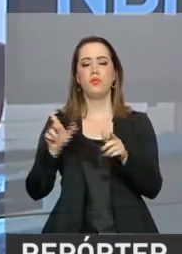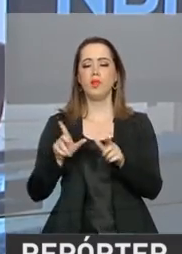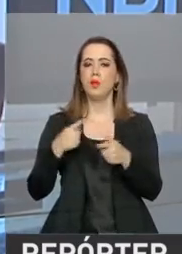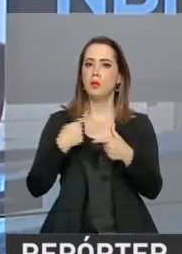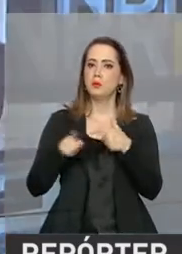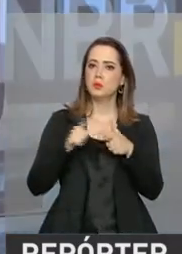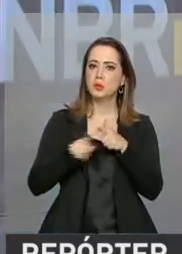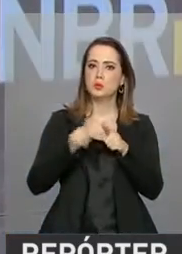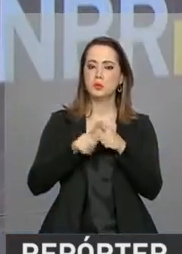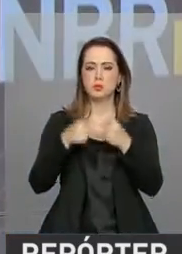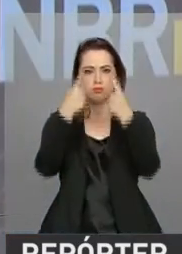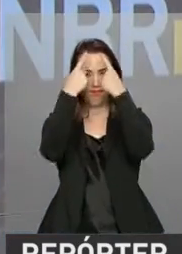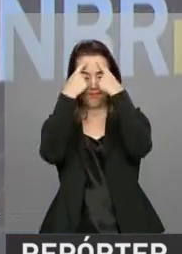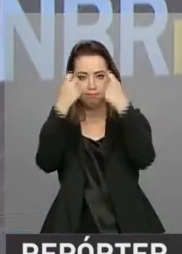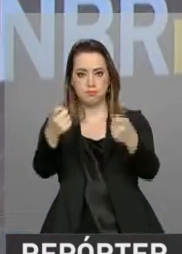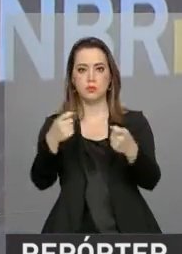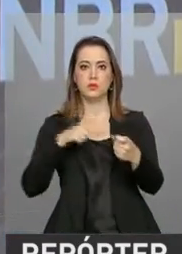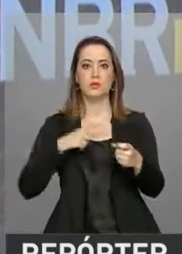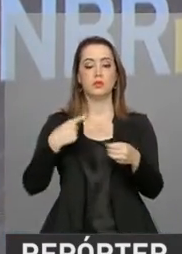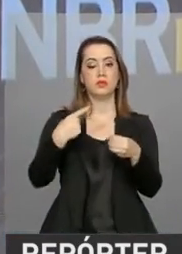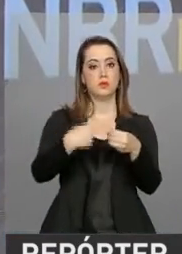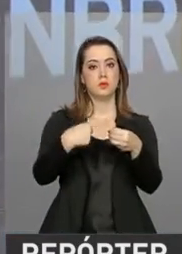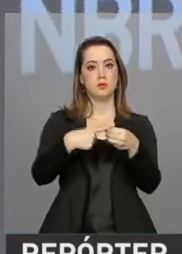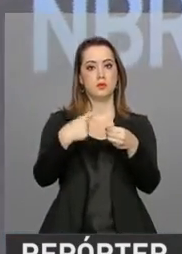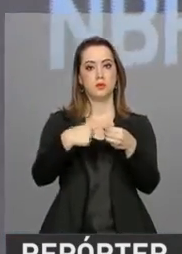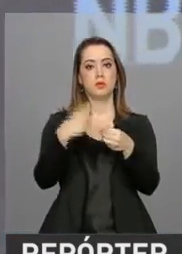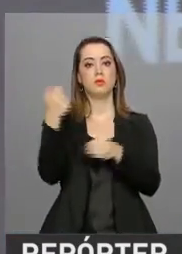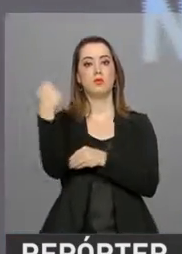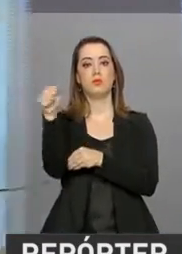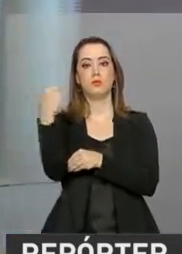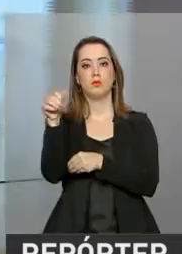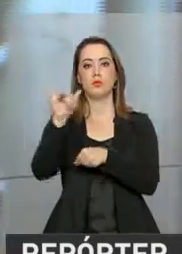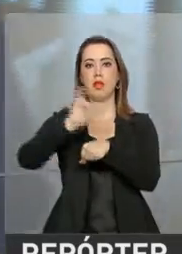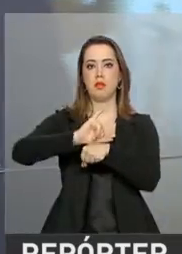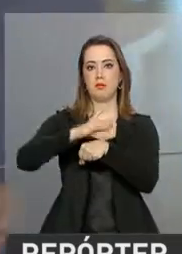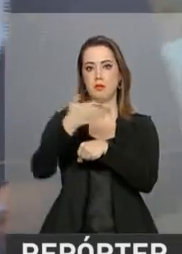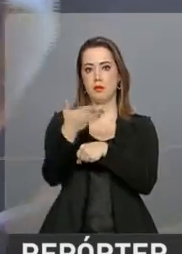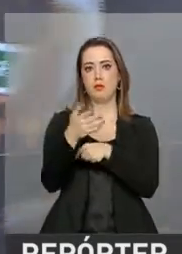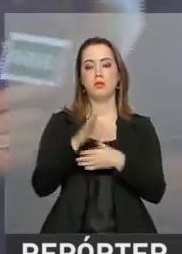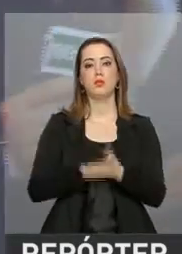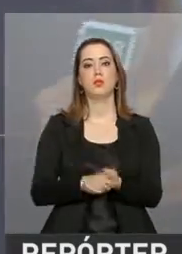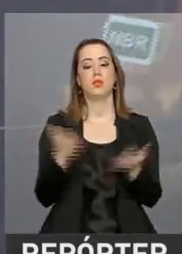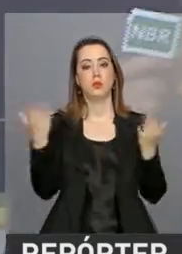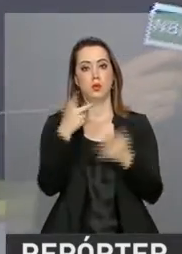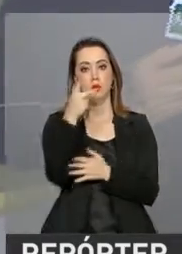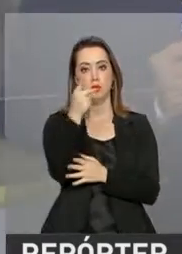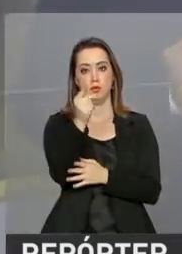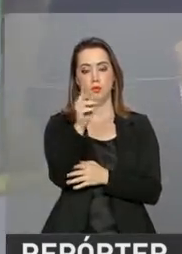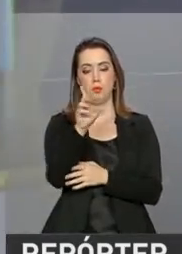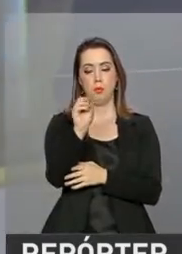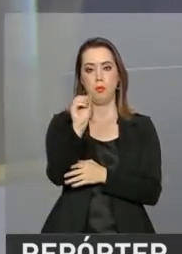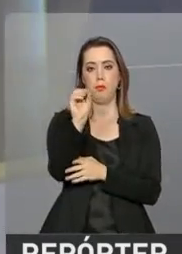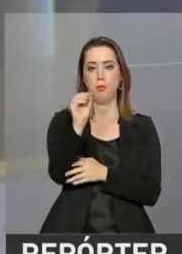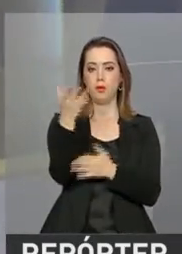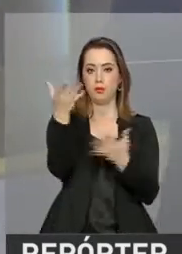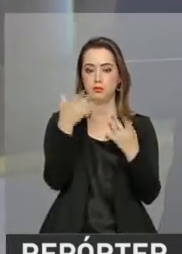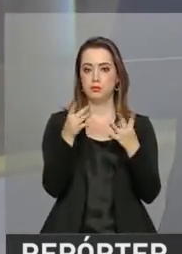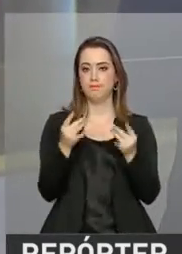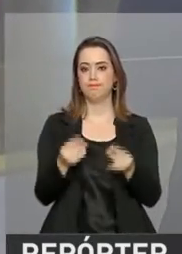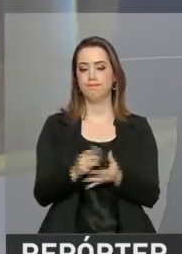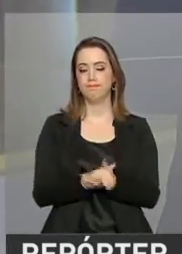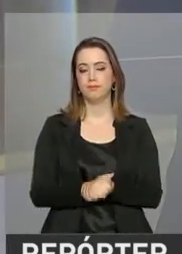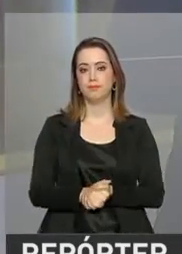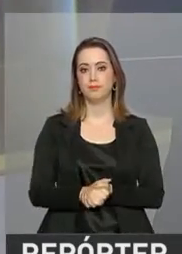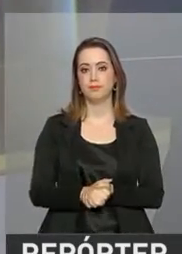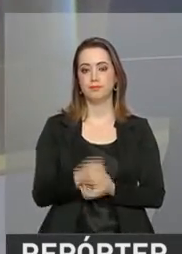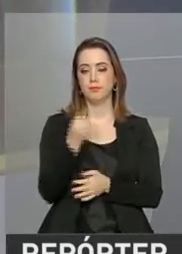metropolitana de porto alegre o repórter paulo la sálvia traz as informações pra gente ao vivo do palácio planalto e lançar uma boa tarde